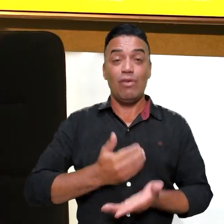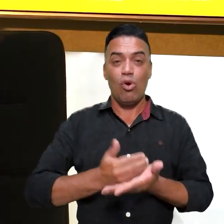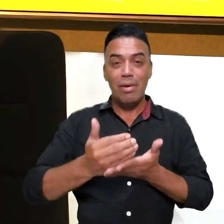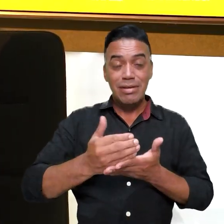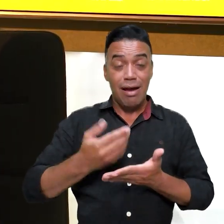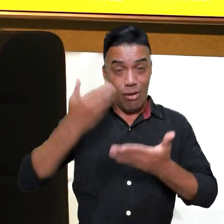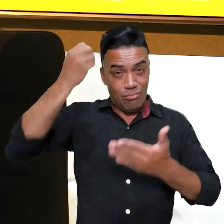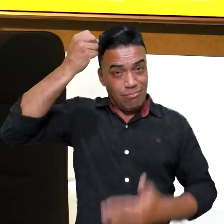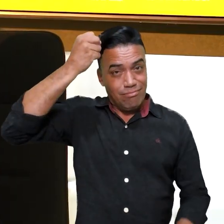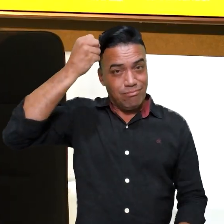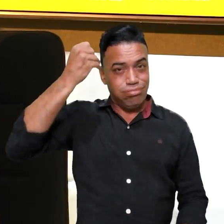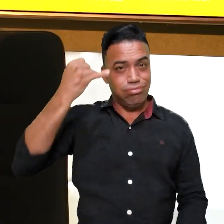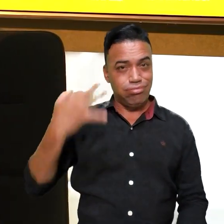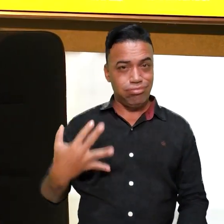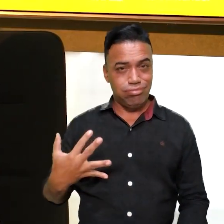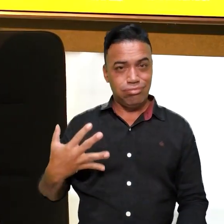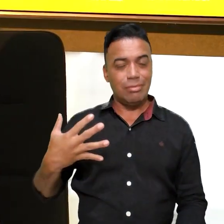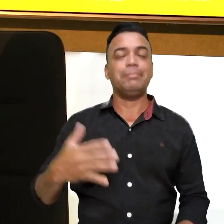brancas.